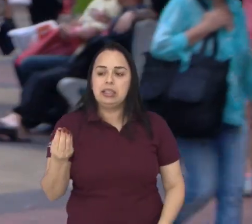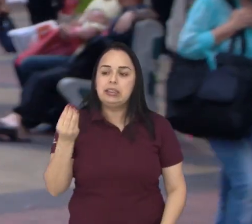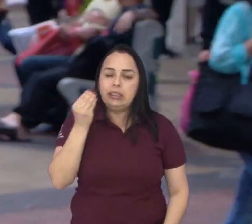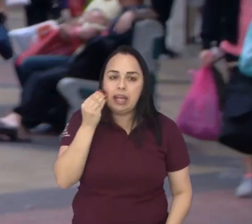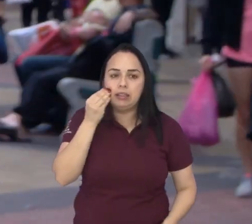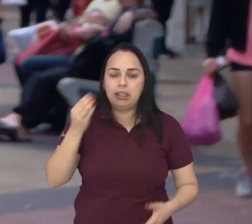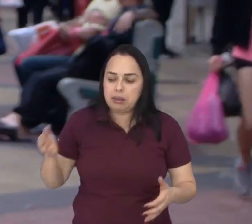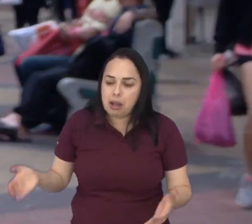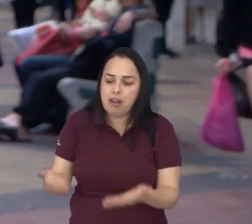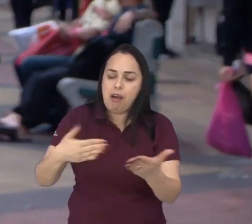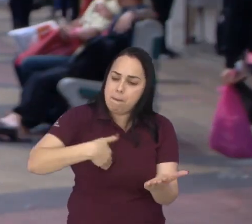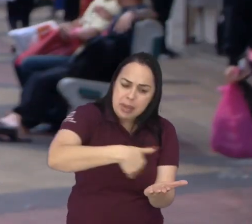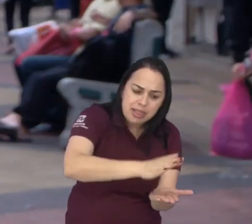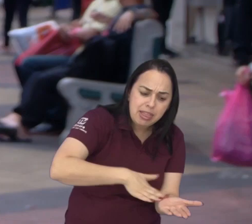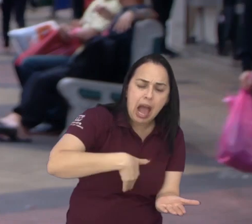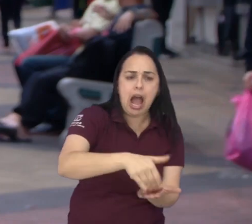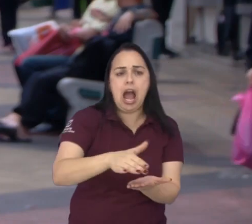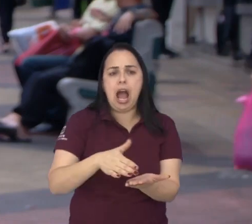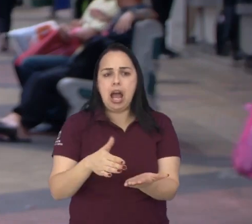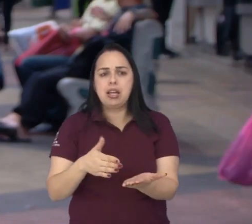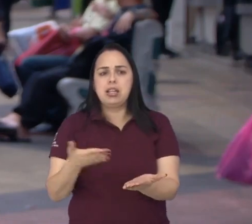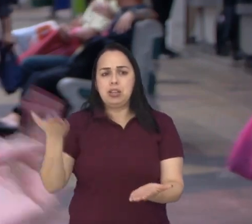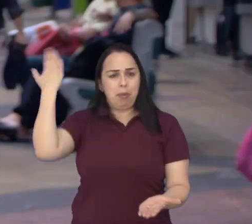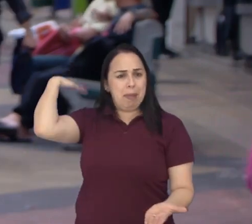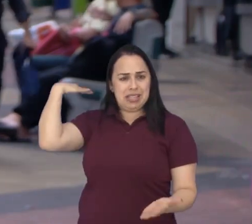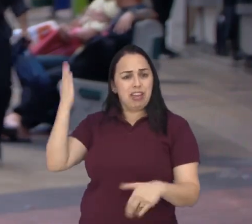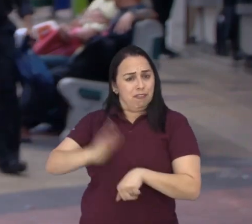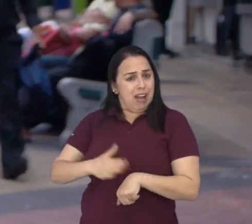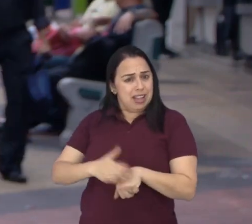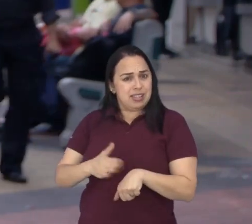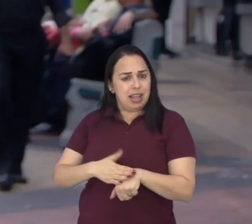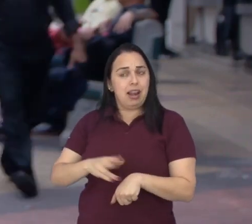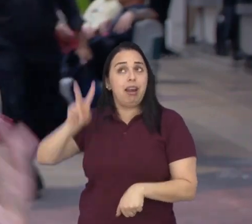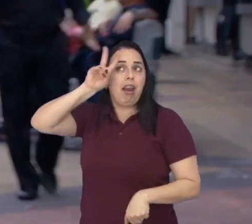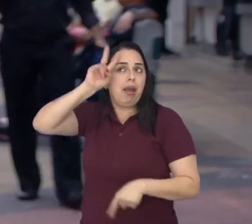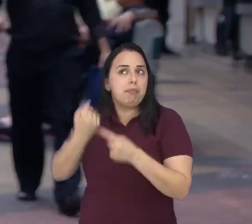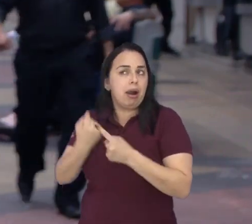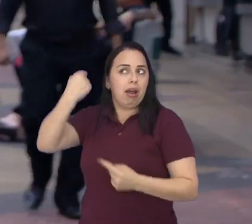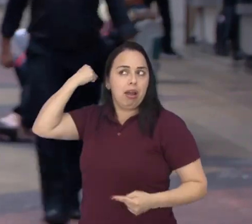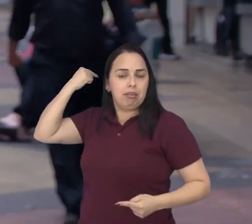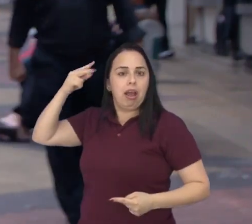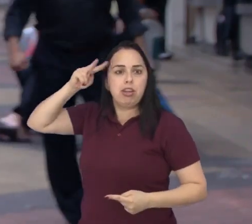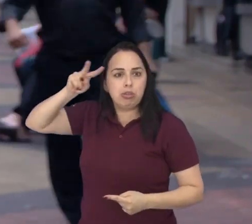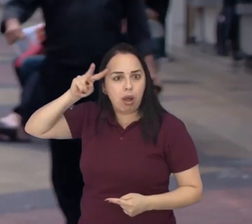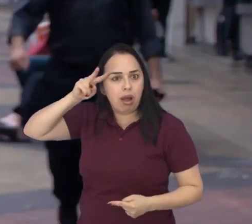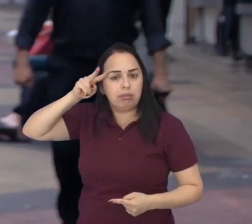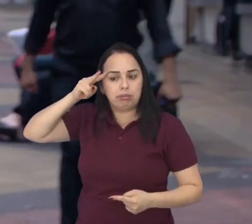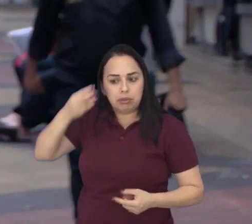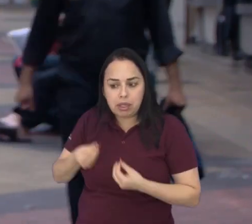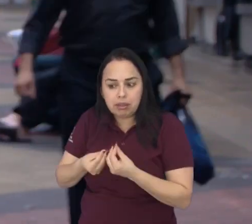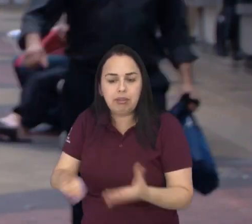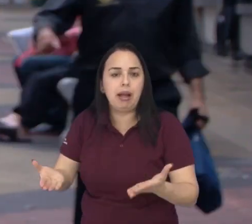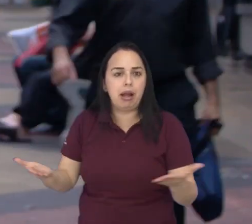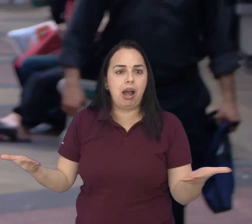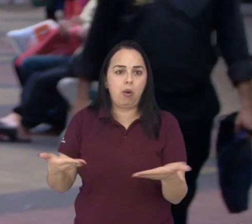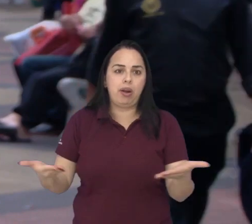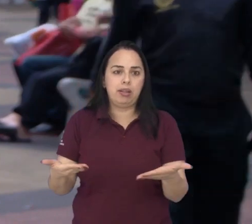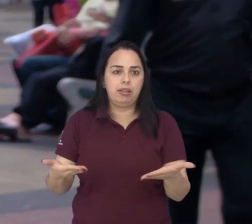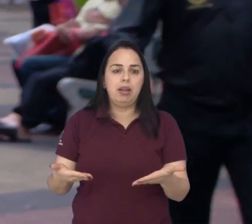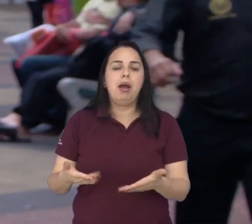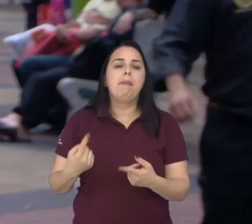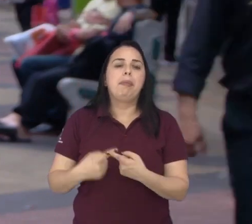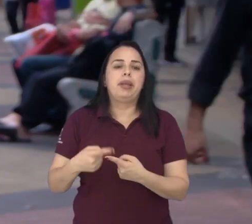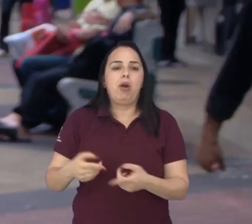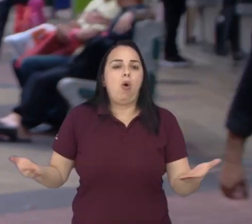a gente tenta colocar atividades de pintura, coisas que a gente fazia antigamente, resgatar um pouco da nossa história para trazer para a